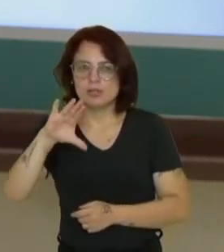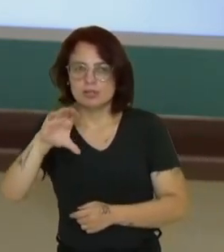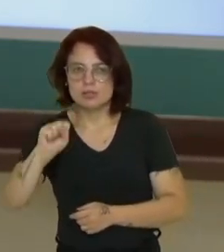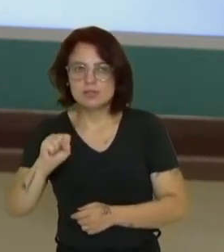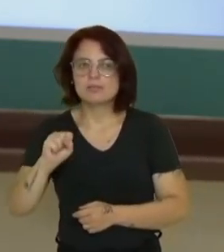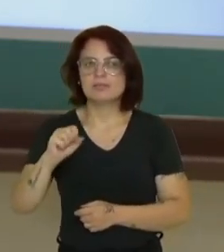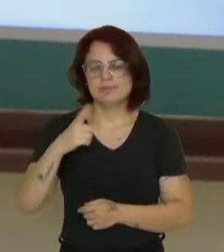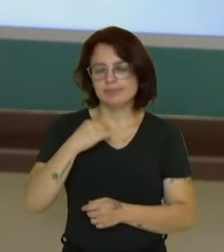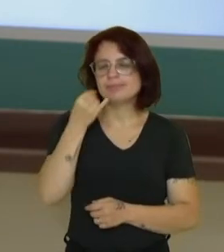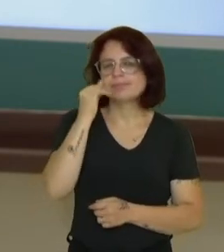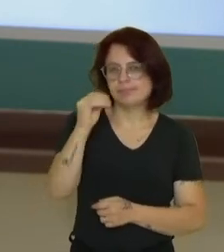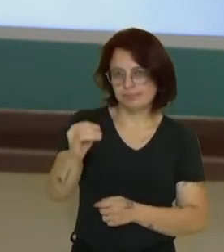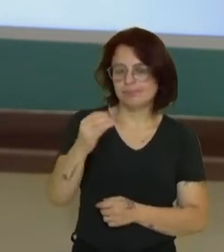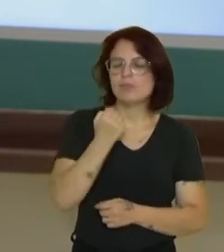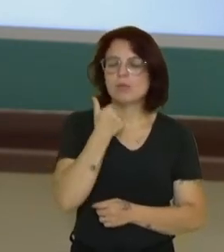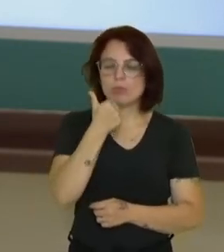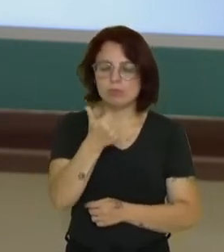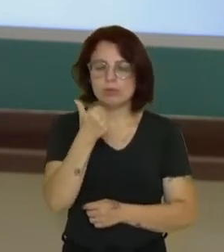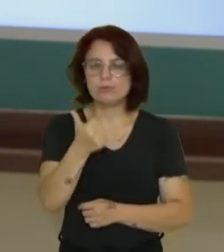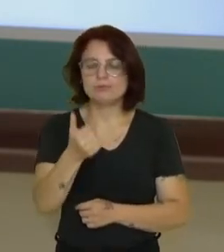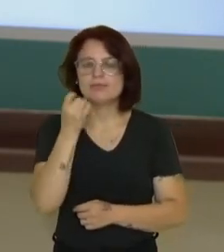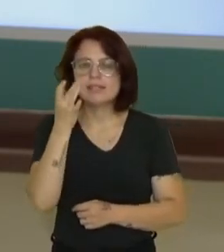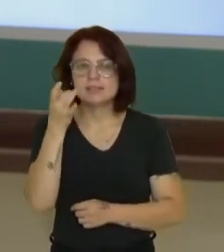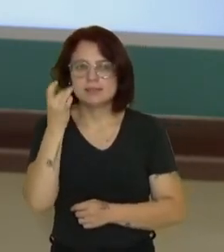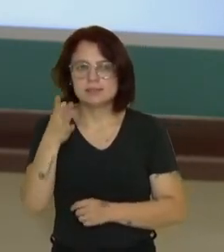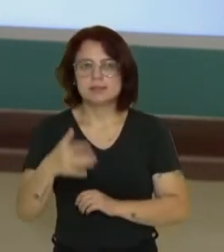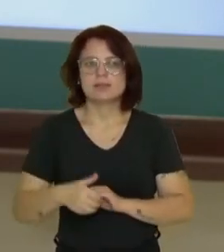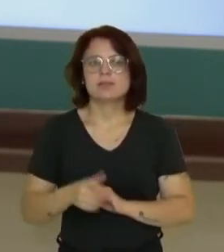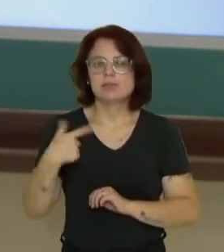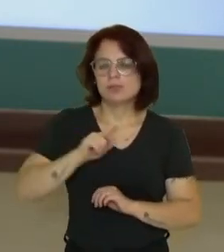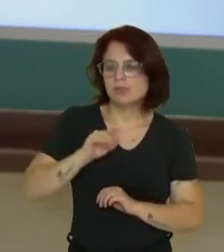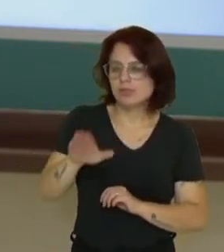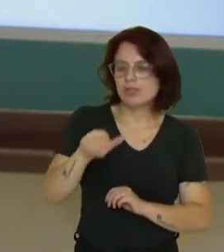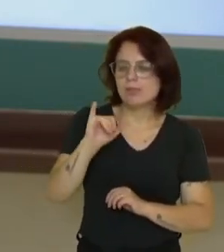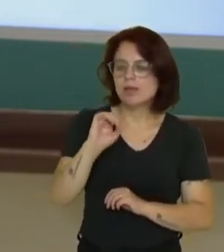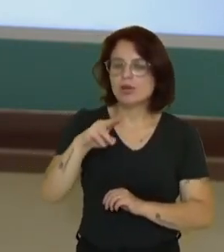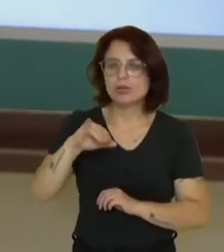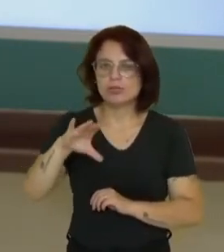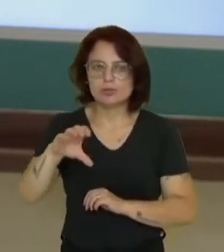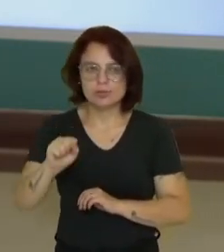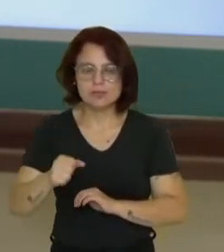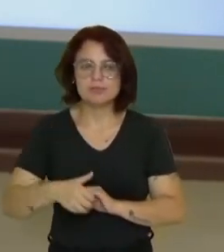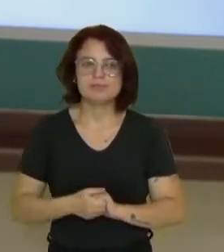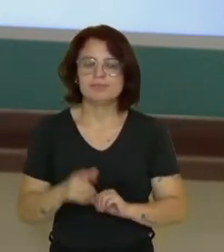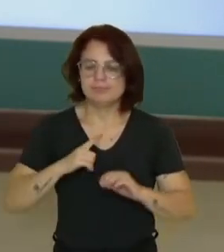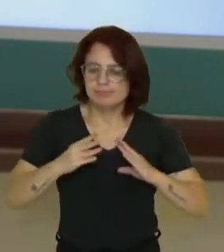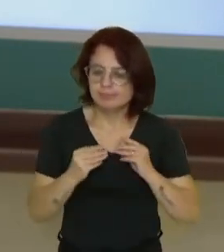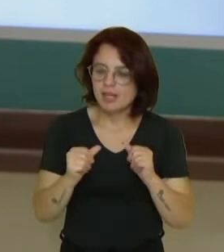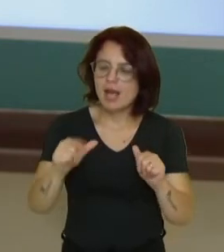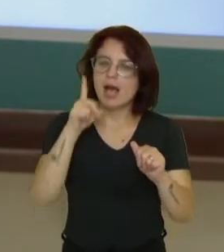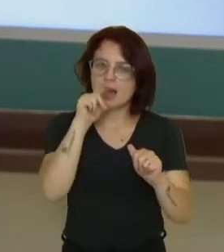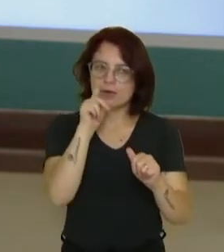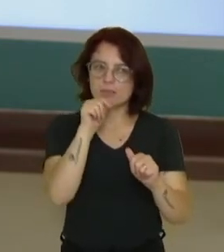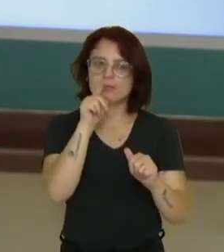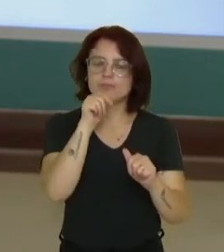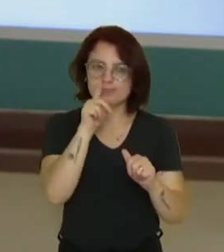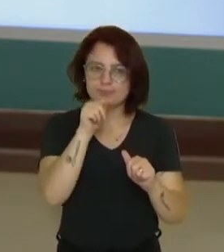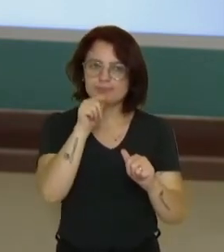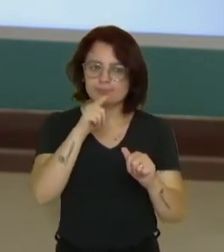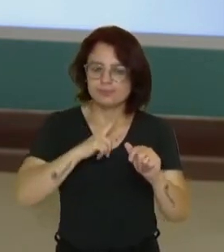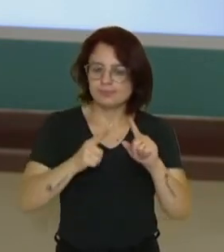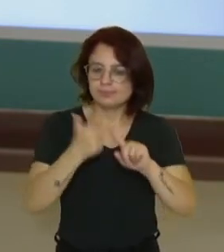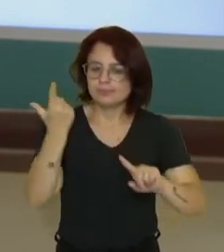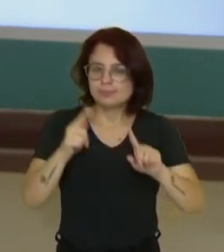conduzem eletricidade com bastante facilidade, porque são iônicos, tá? Dissolvido em água, vai se dissociar